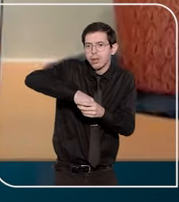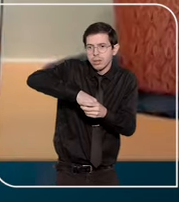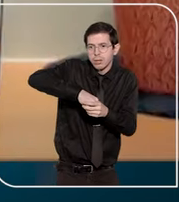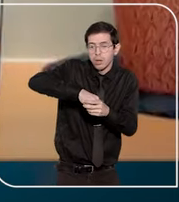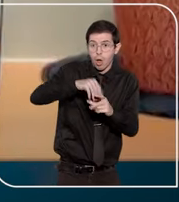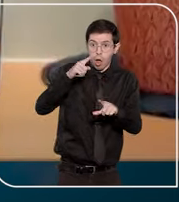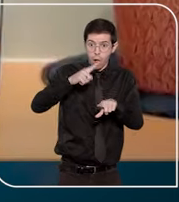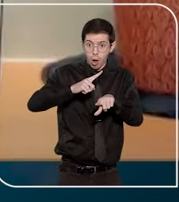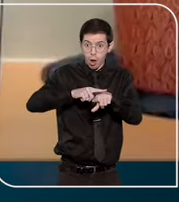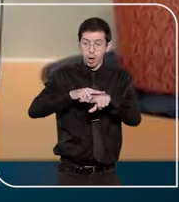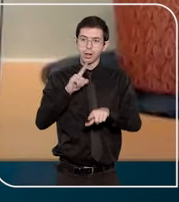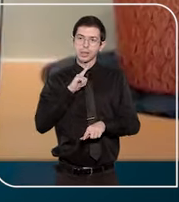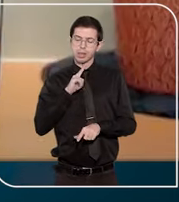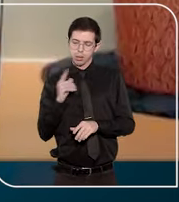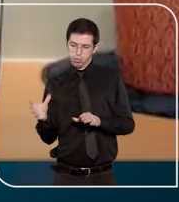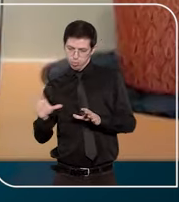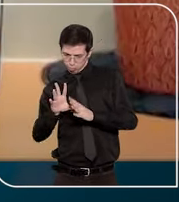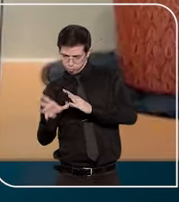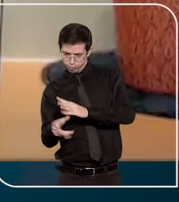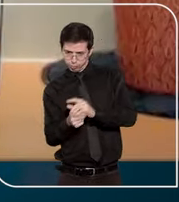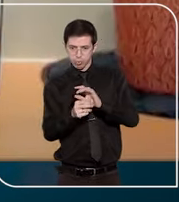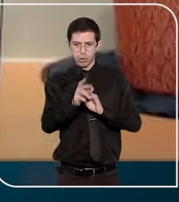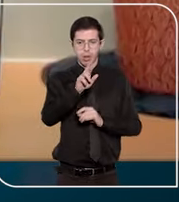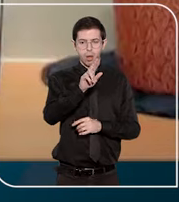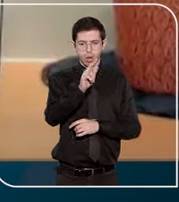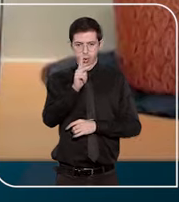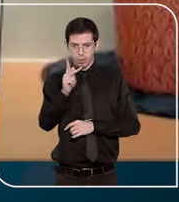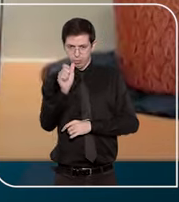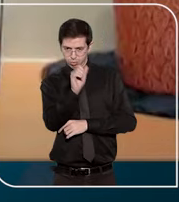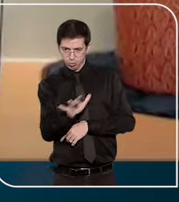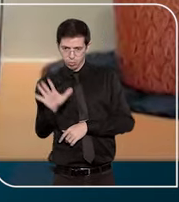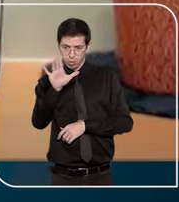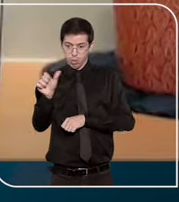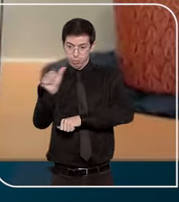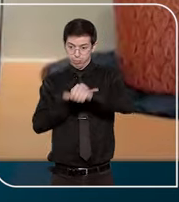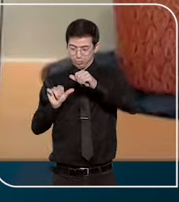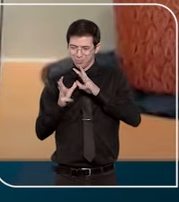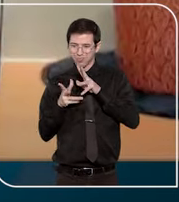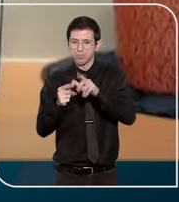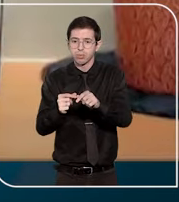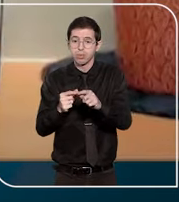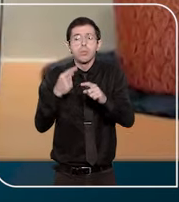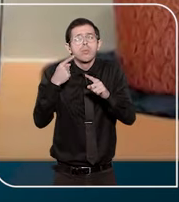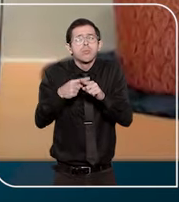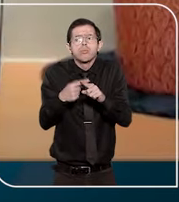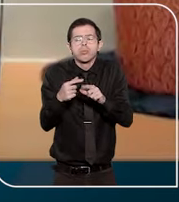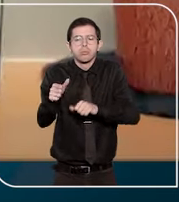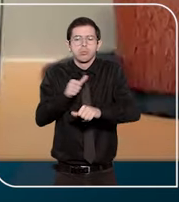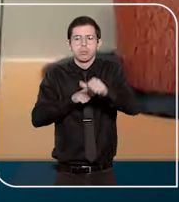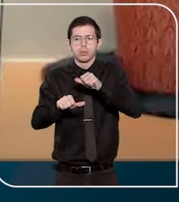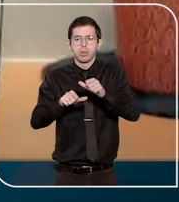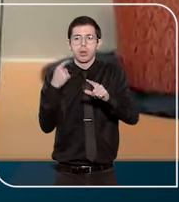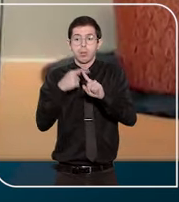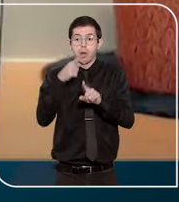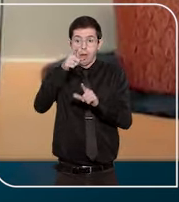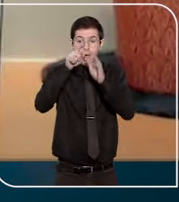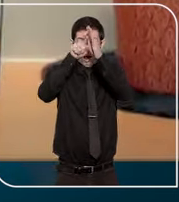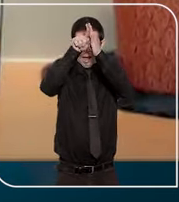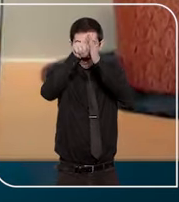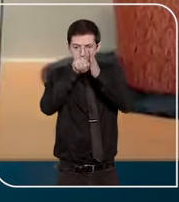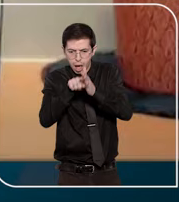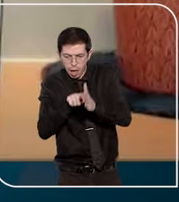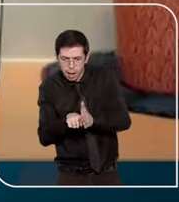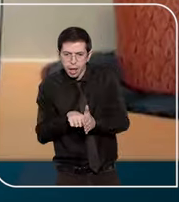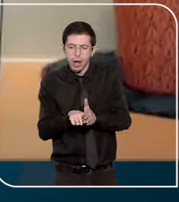tudo. Porque, e o que que mudou, principalmente? Mudou porque esse filtro ele vai